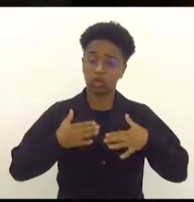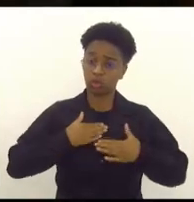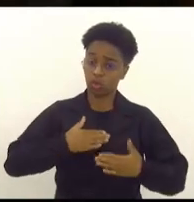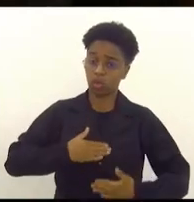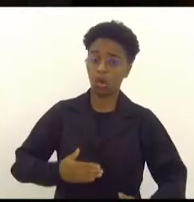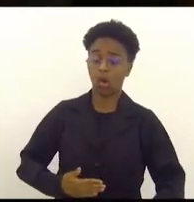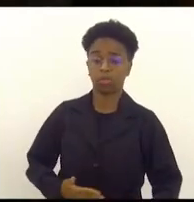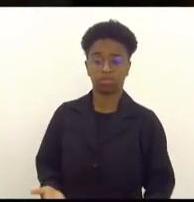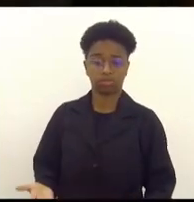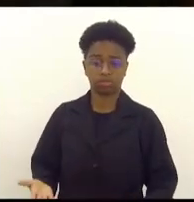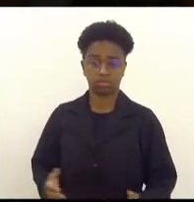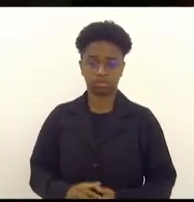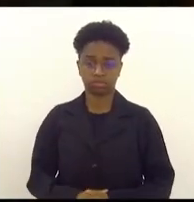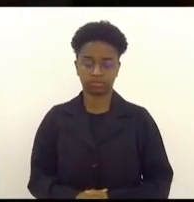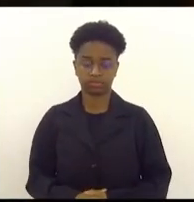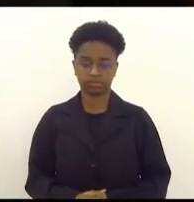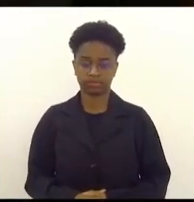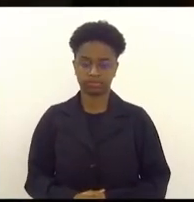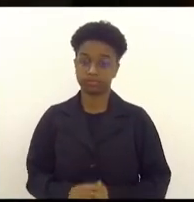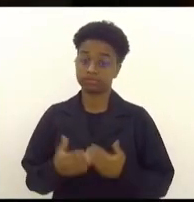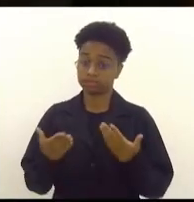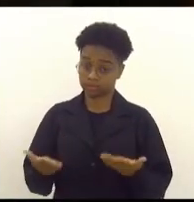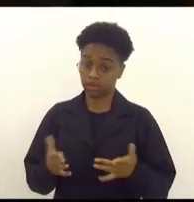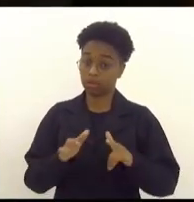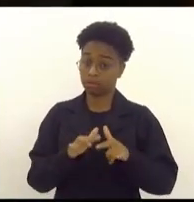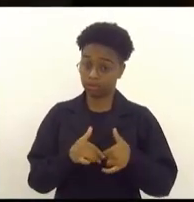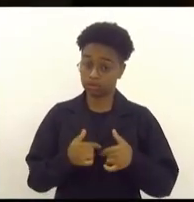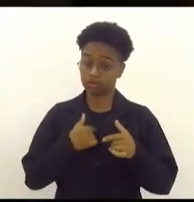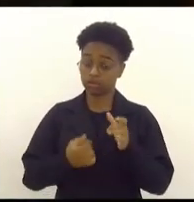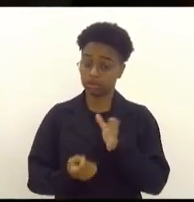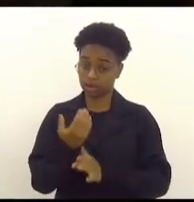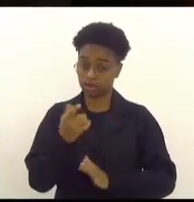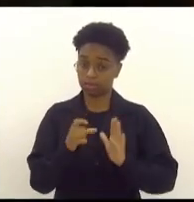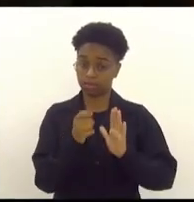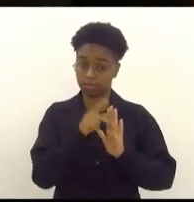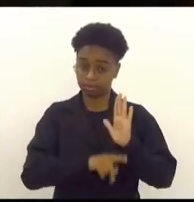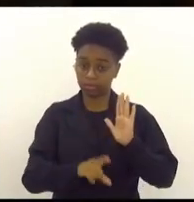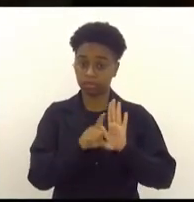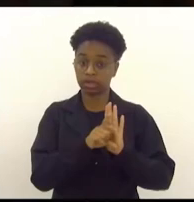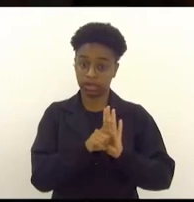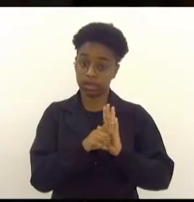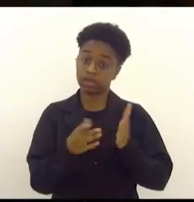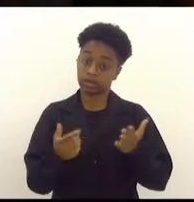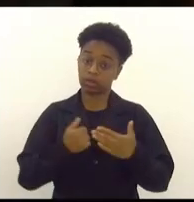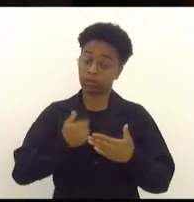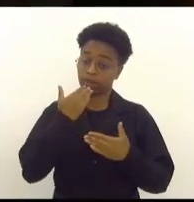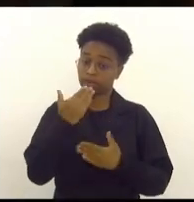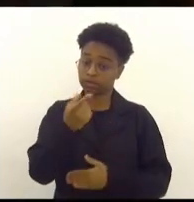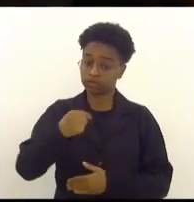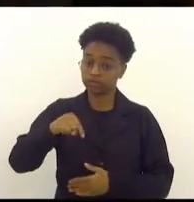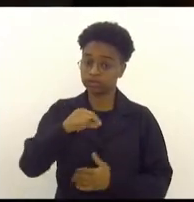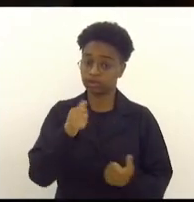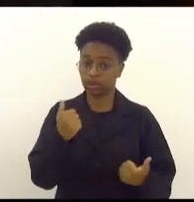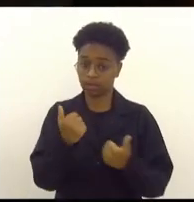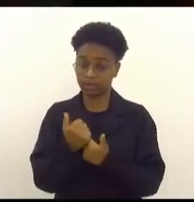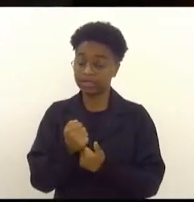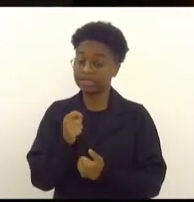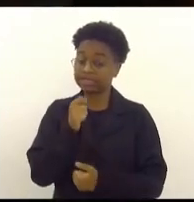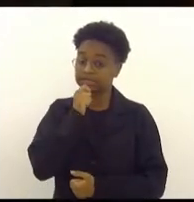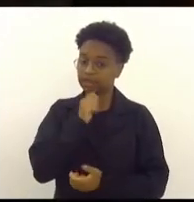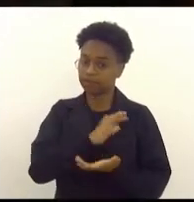mais amplas do corpo então é disso que se trata E é isso que eu peço apoio sempre